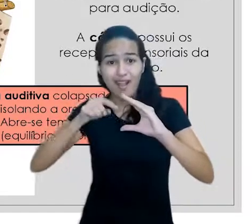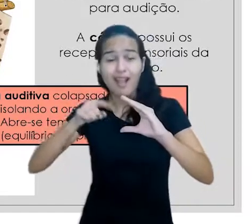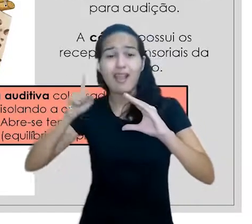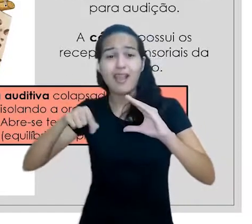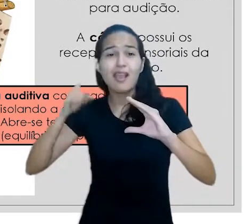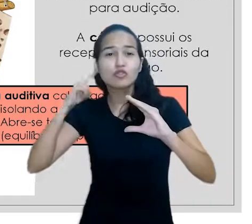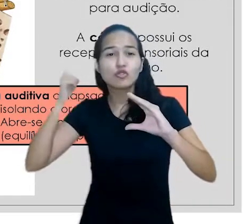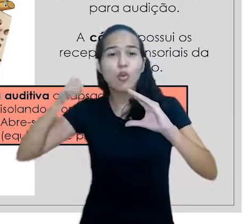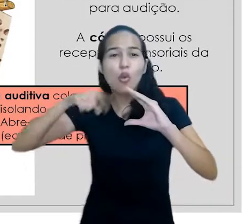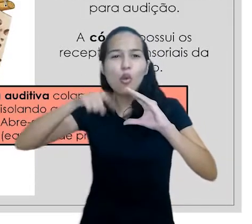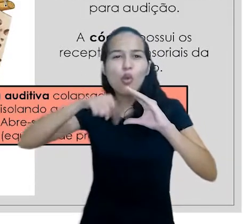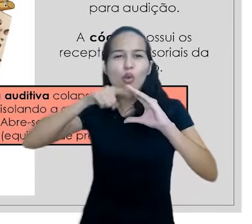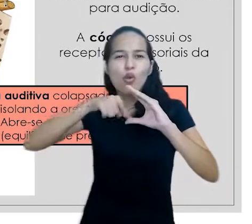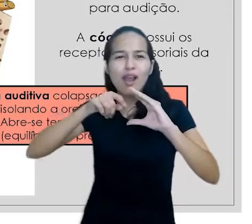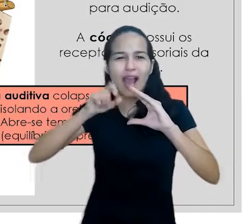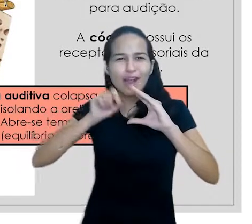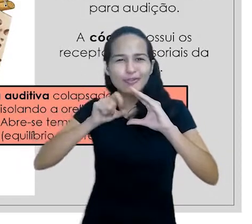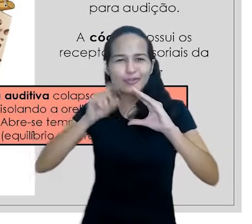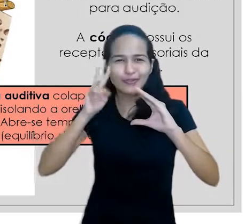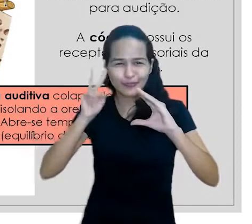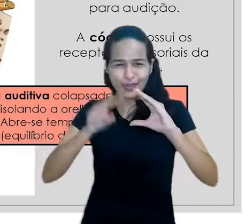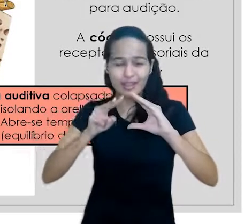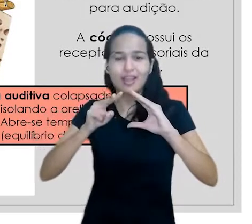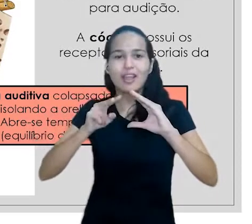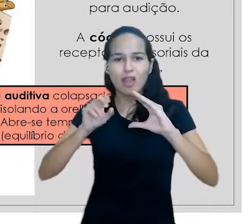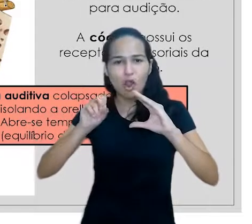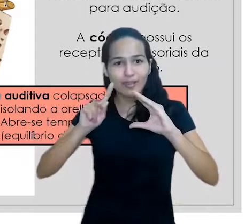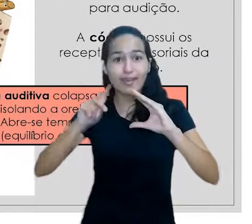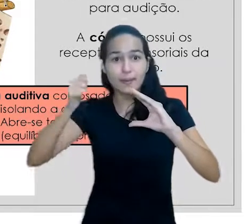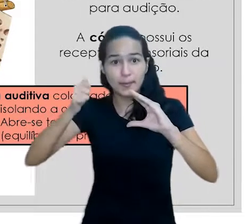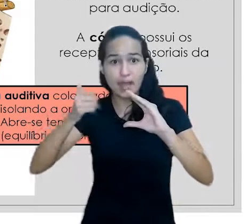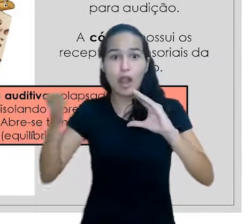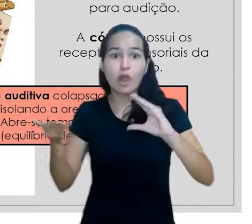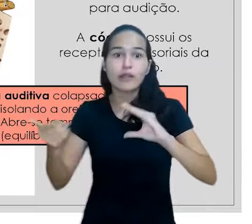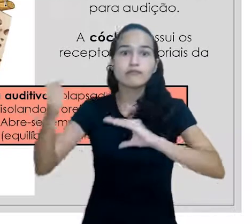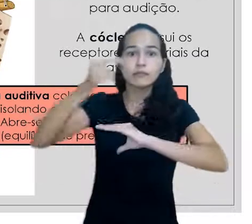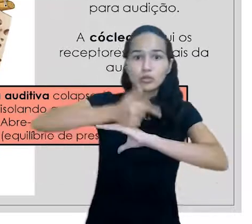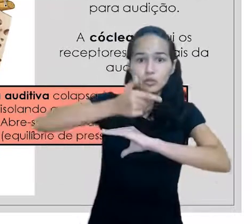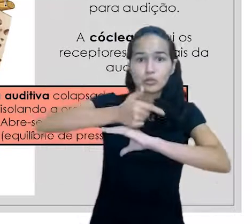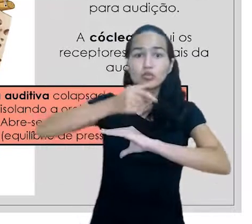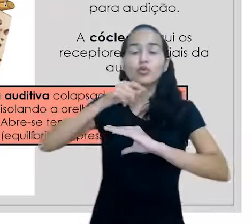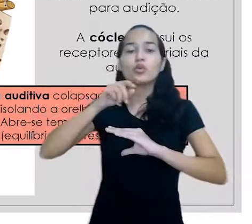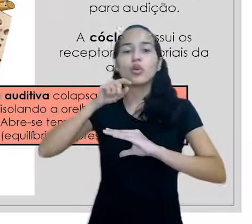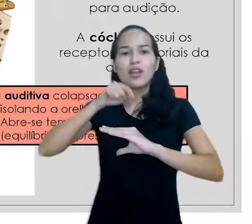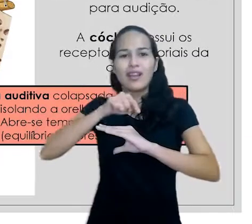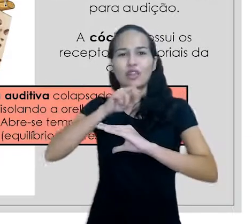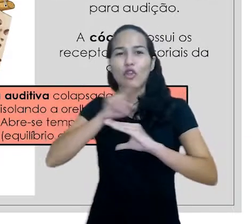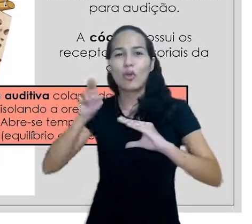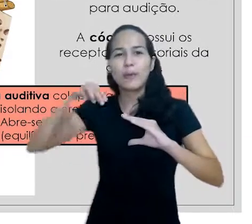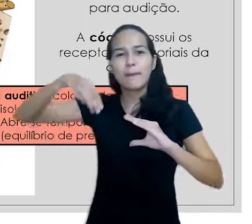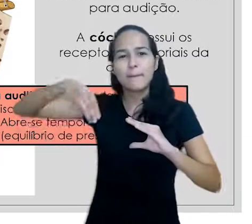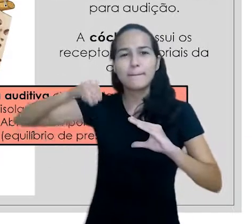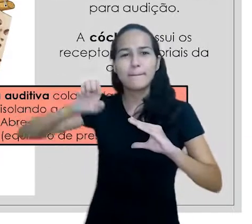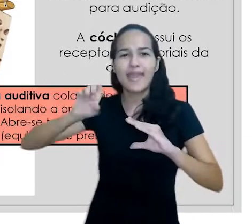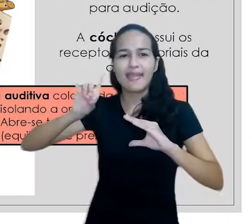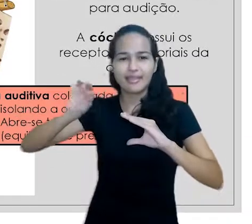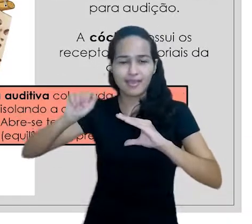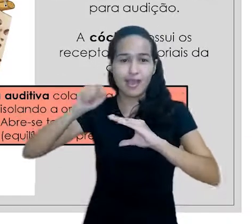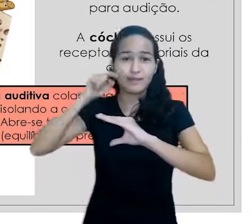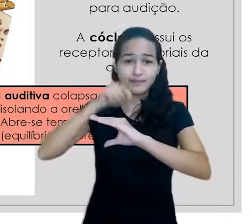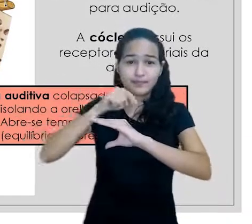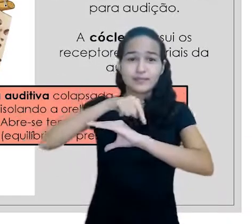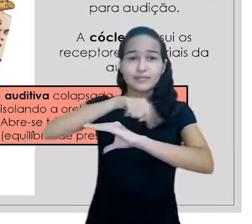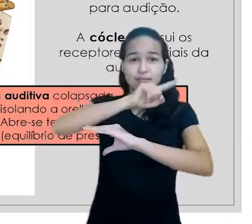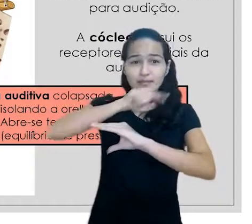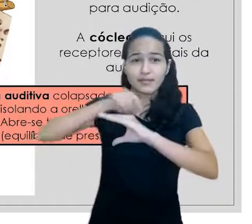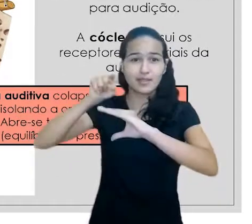parte da orelha média, e o aparelho vestibular com a cóclea, que fazem parte da orelha interna. Também